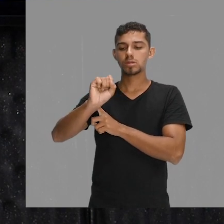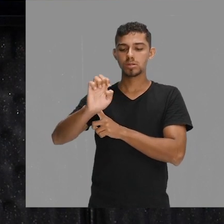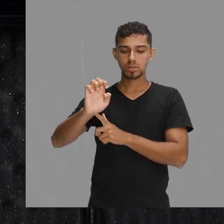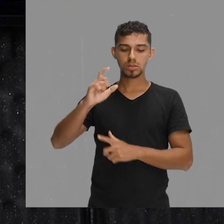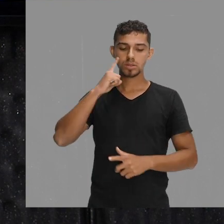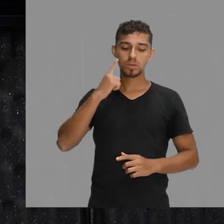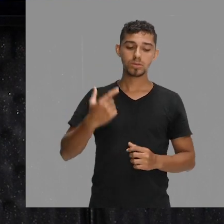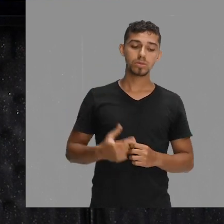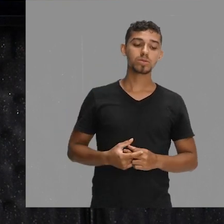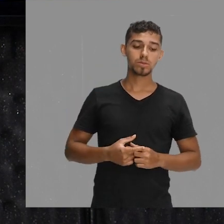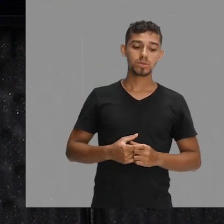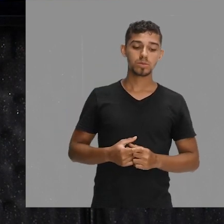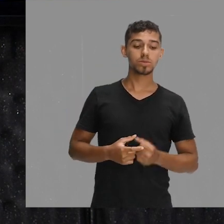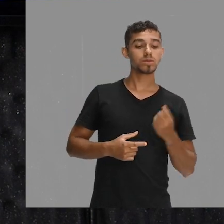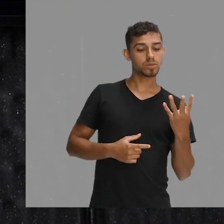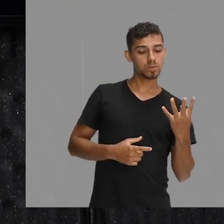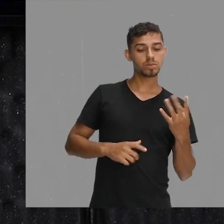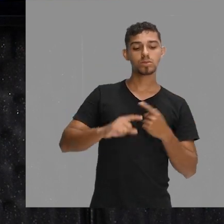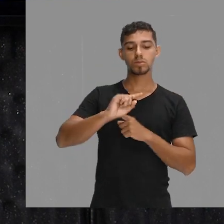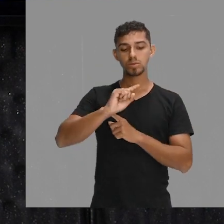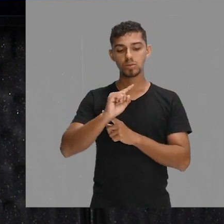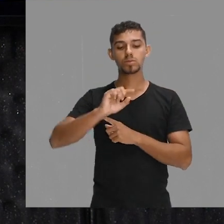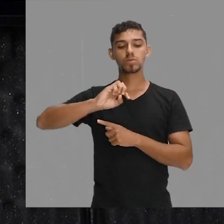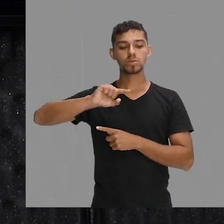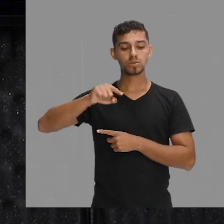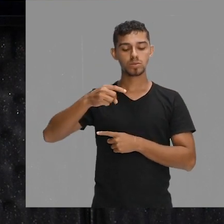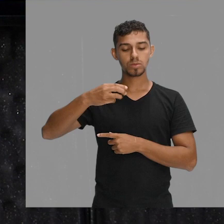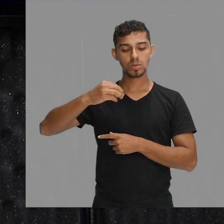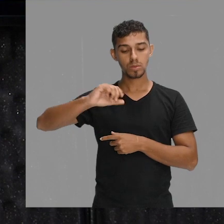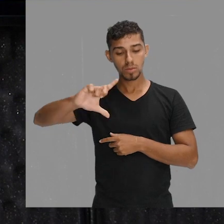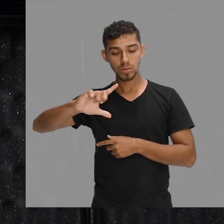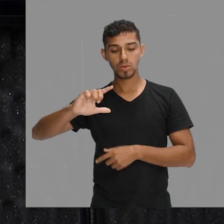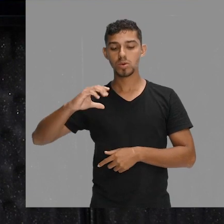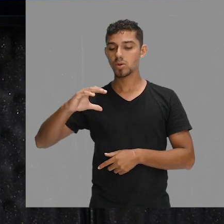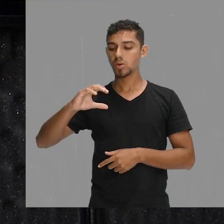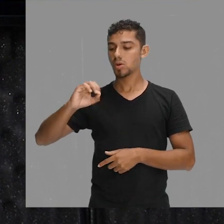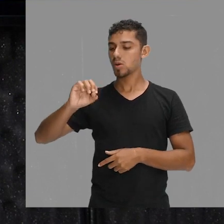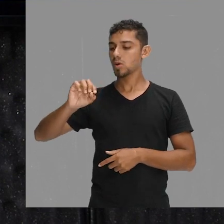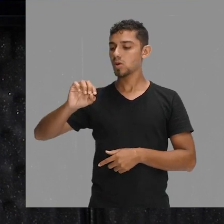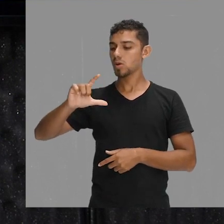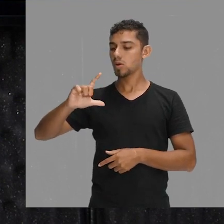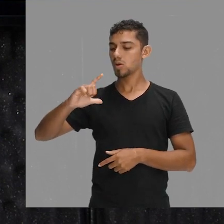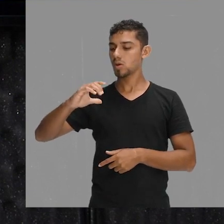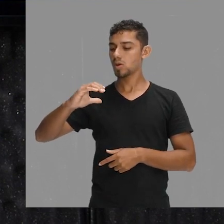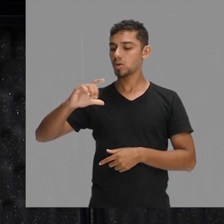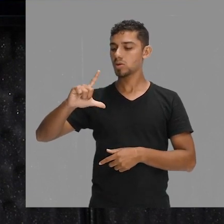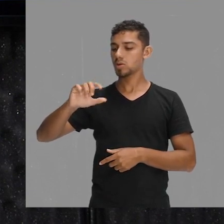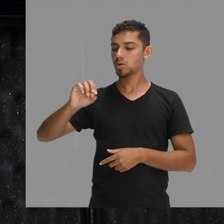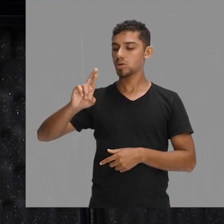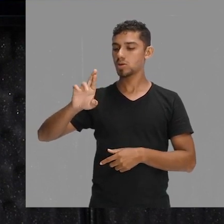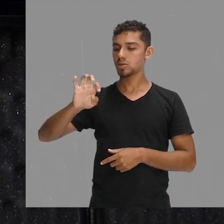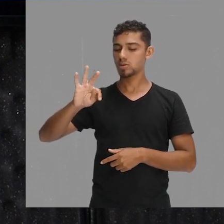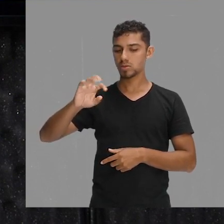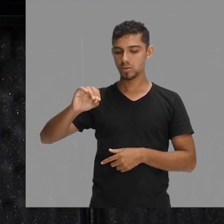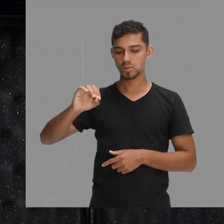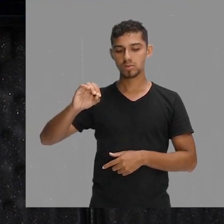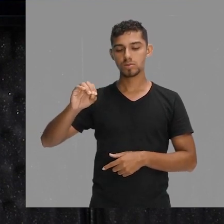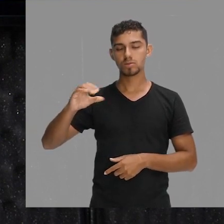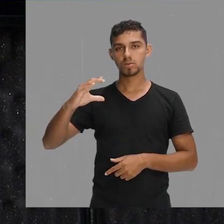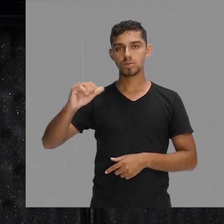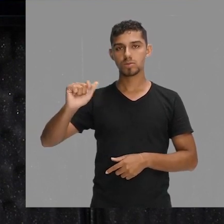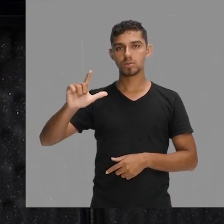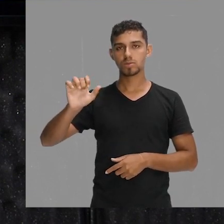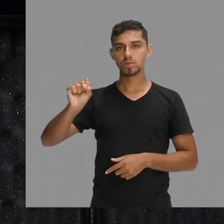1 mol de cloreto de cálcio. Então, a amostra que possui a maior pressão